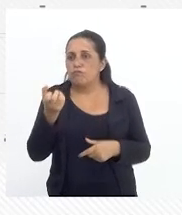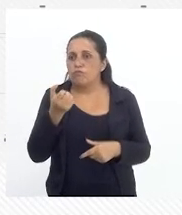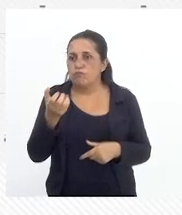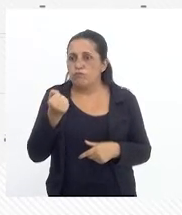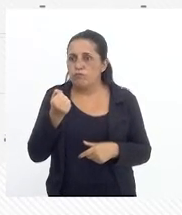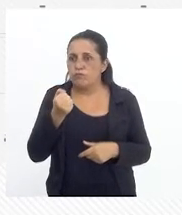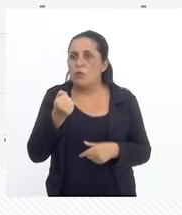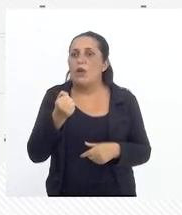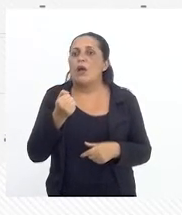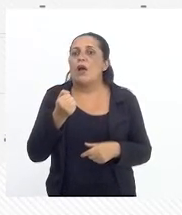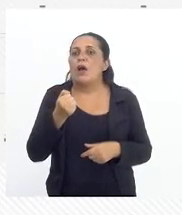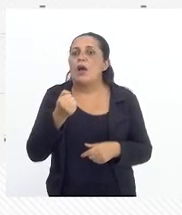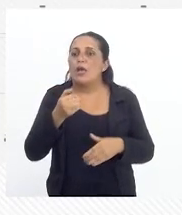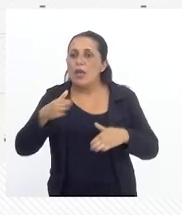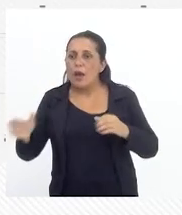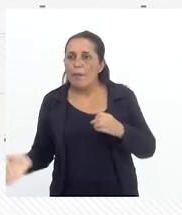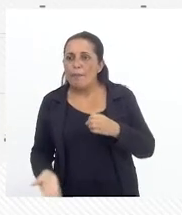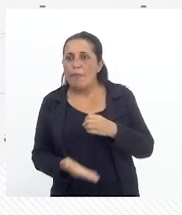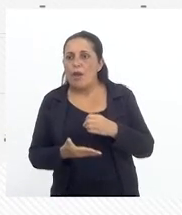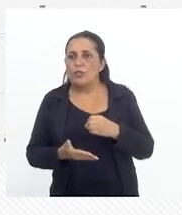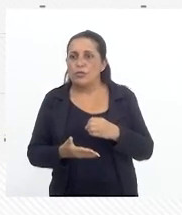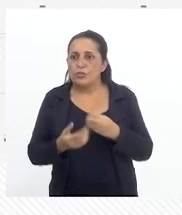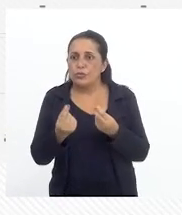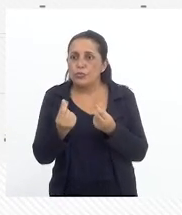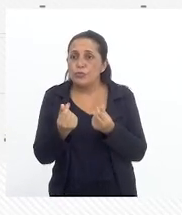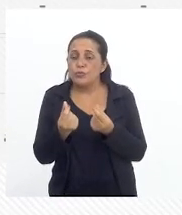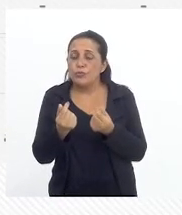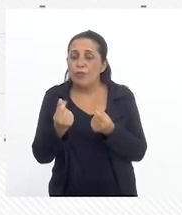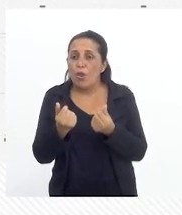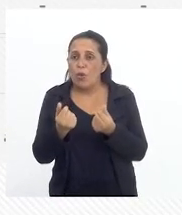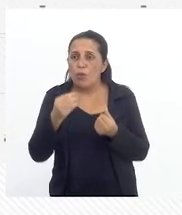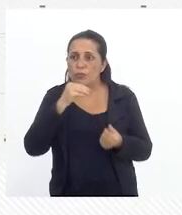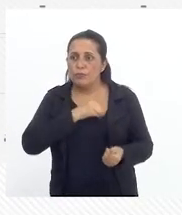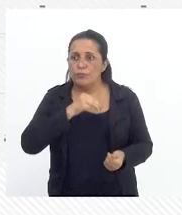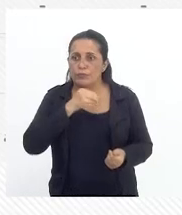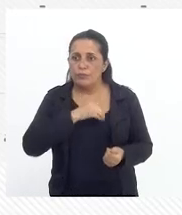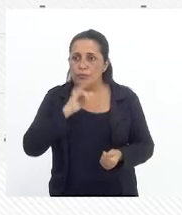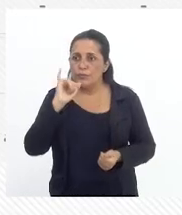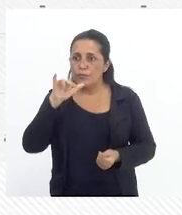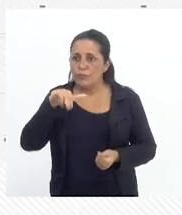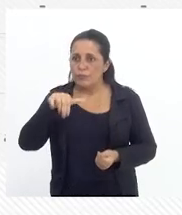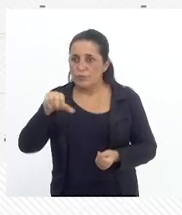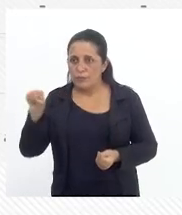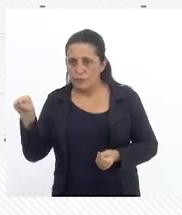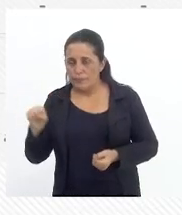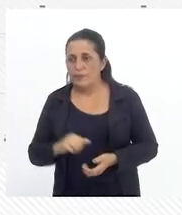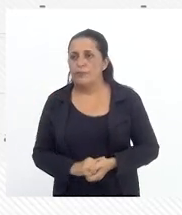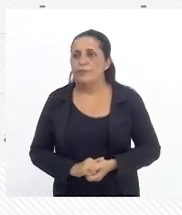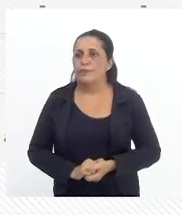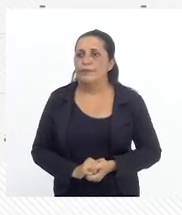Aureliano vai falar na quinta-feira só para fazer uma abordagem muito rápida com licença